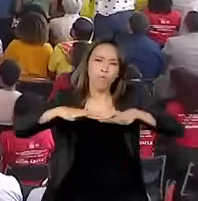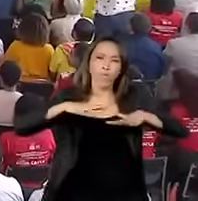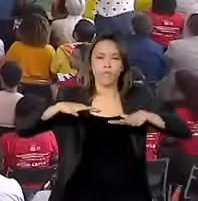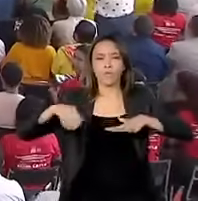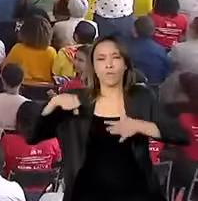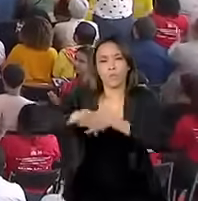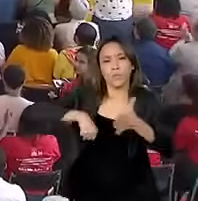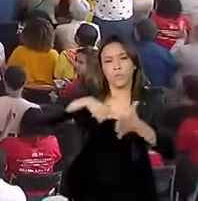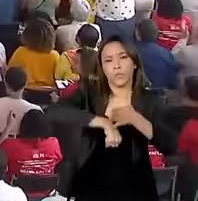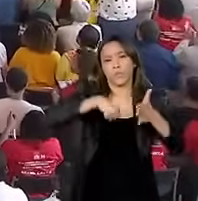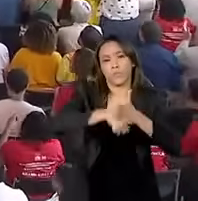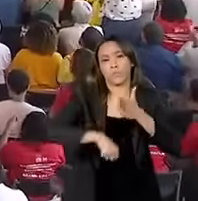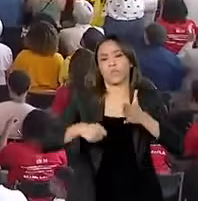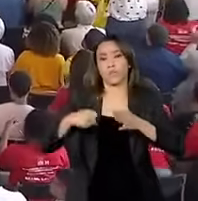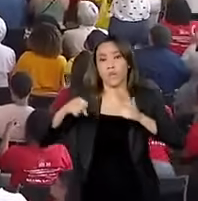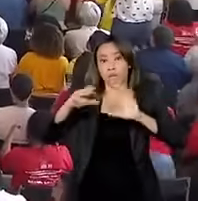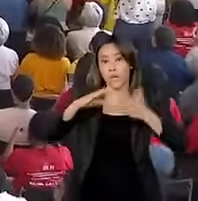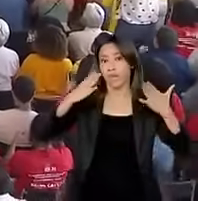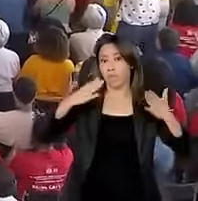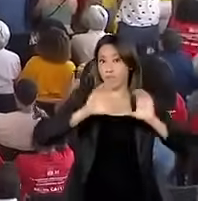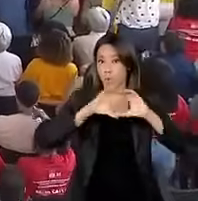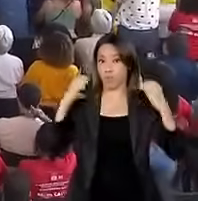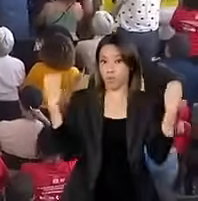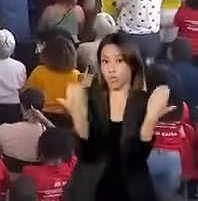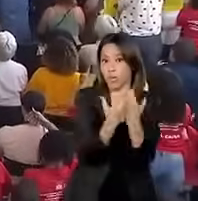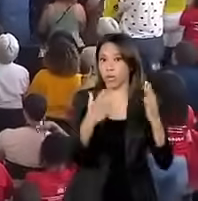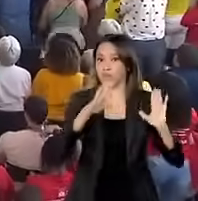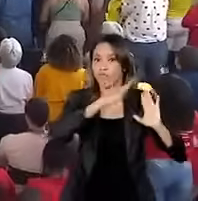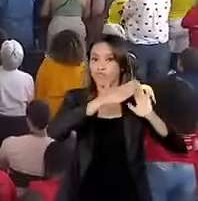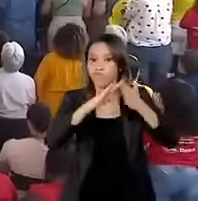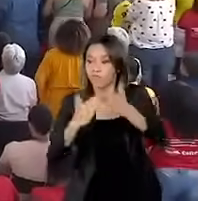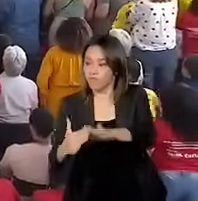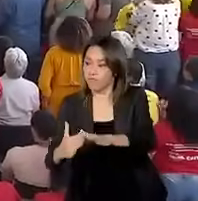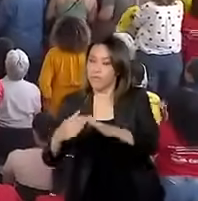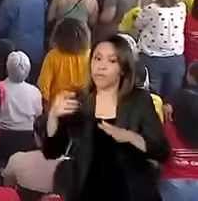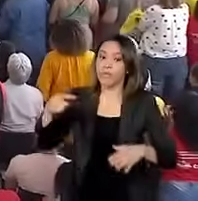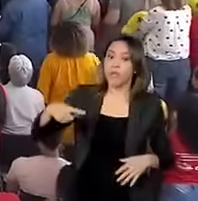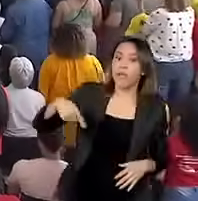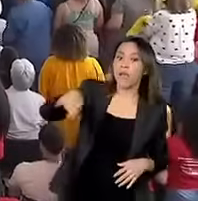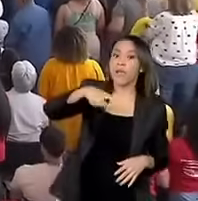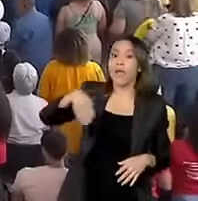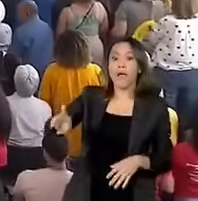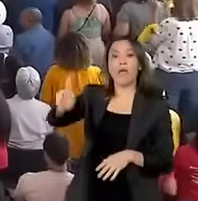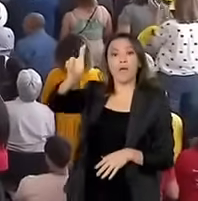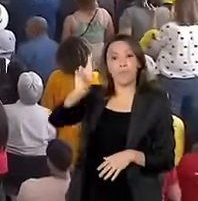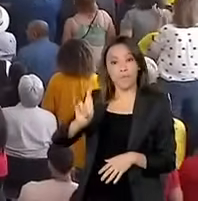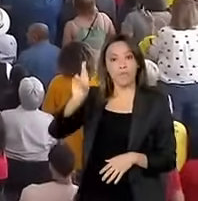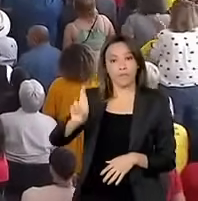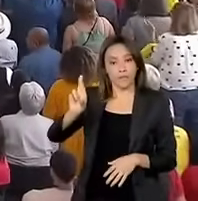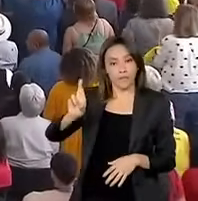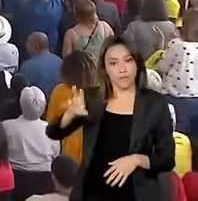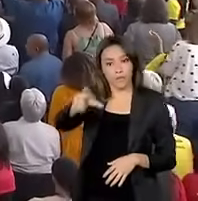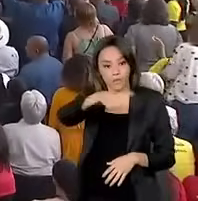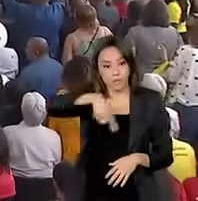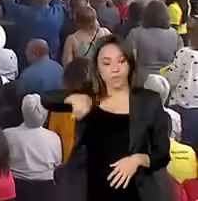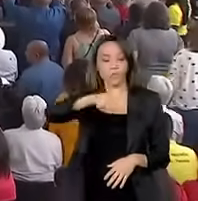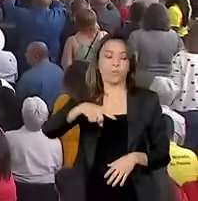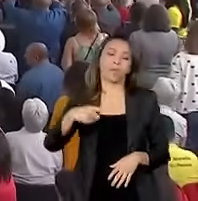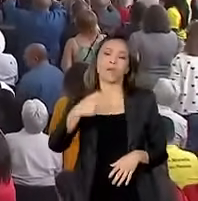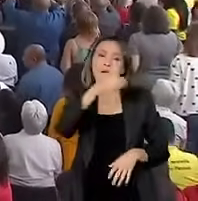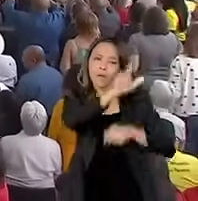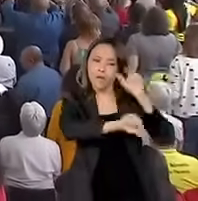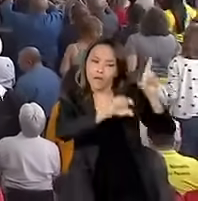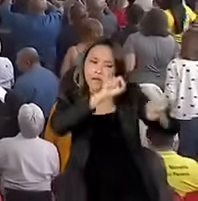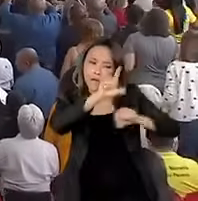Favelas, neste ato, representando as organizações e movimentos selecionados do programa